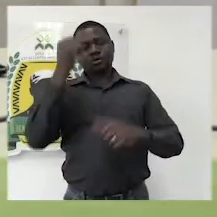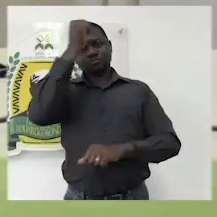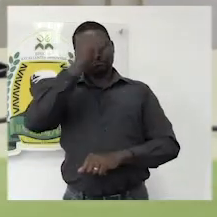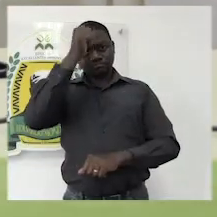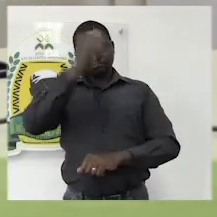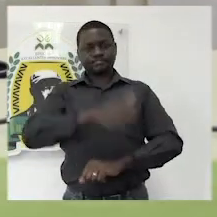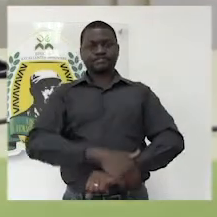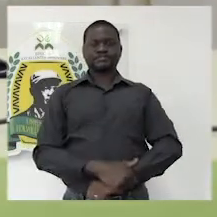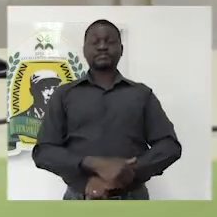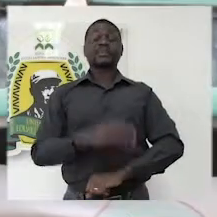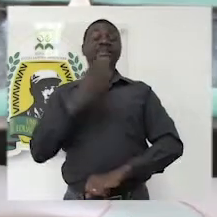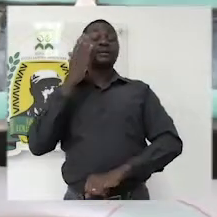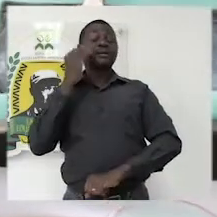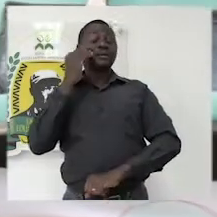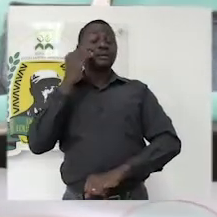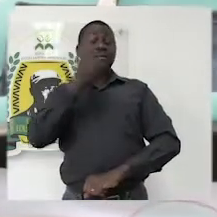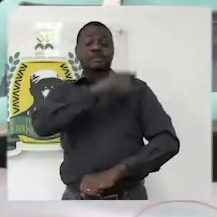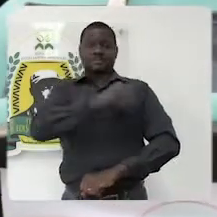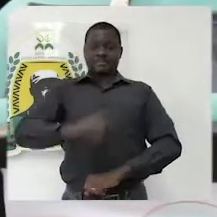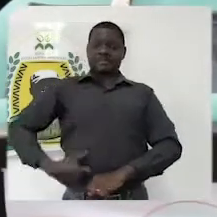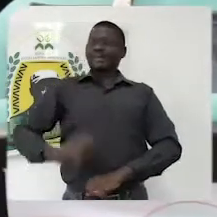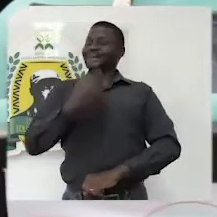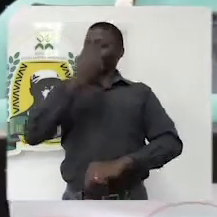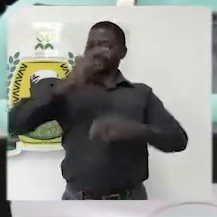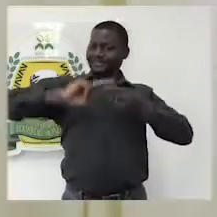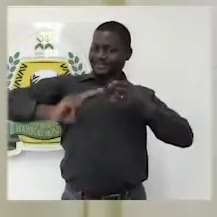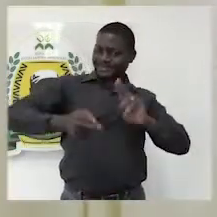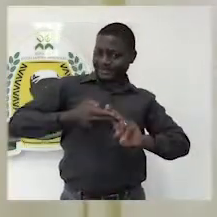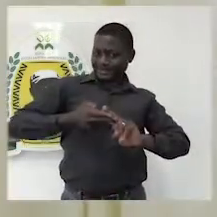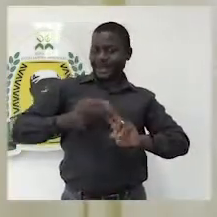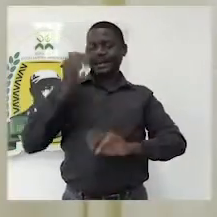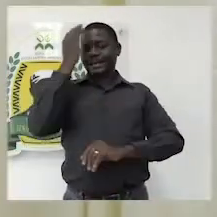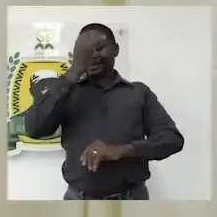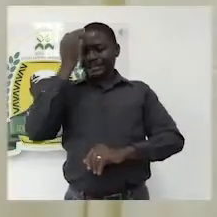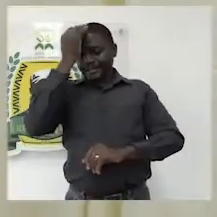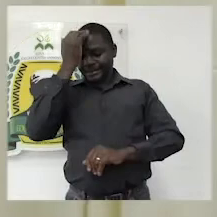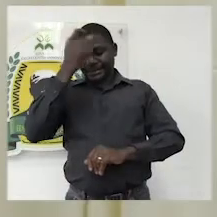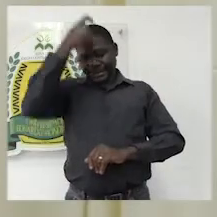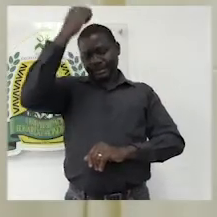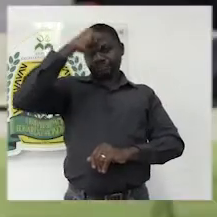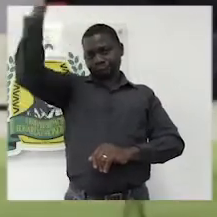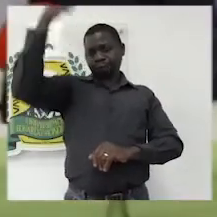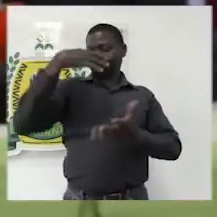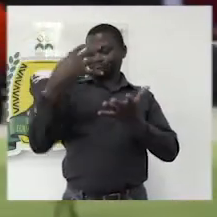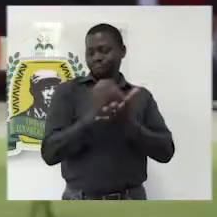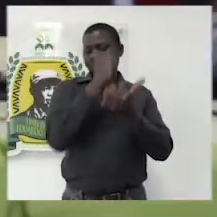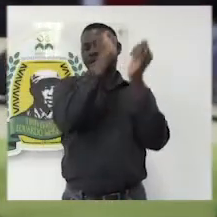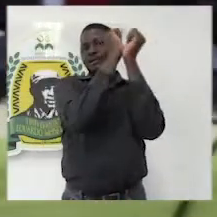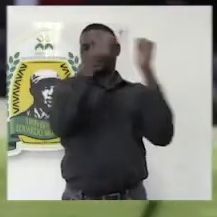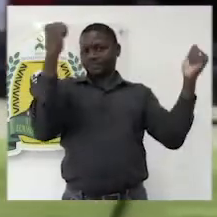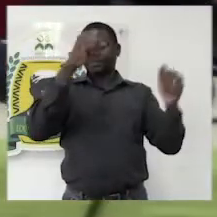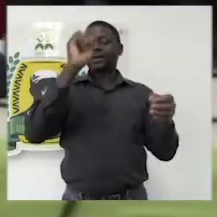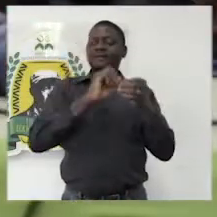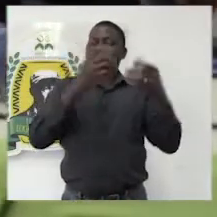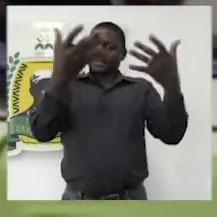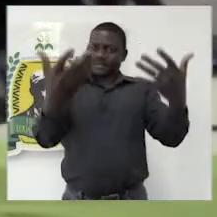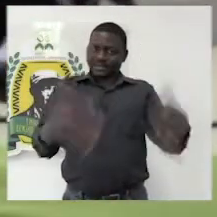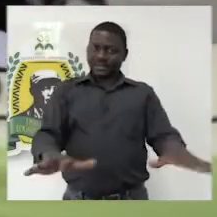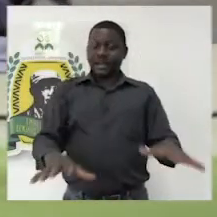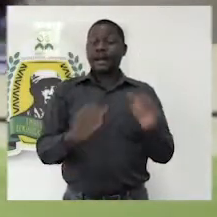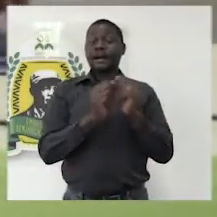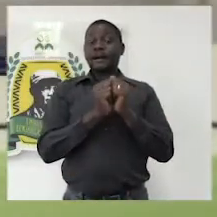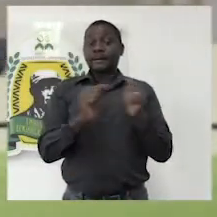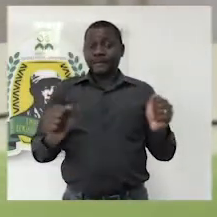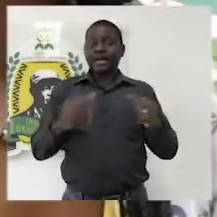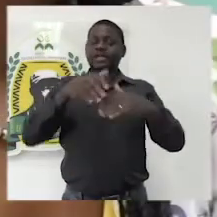universidade. O antigo chefe do Estado disse no encontro que o sonho de Eduardo Mondlane de conquistar a independência do país foi realizado.